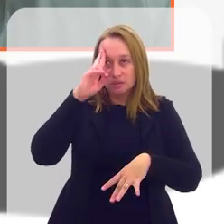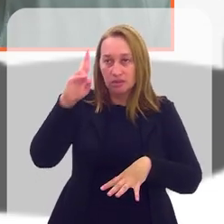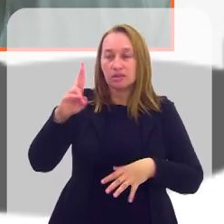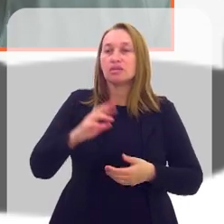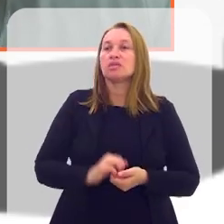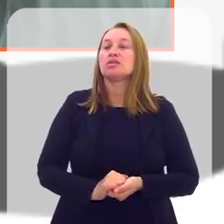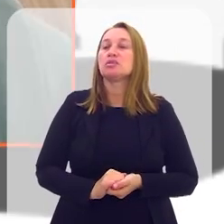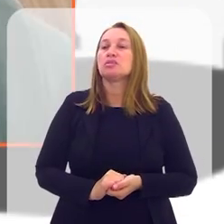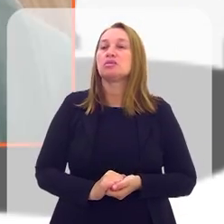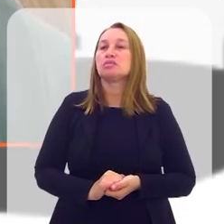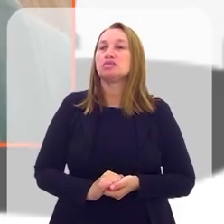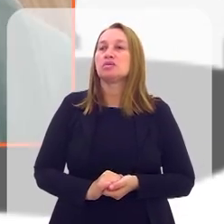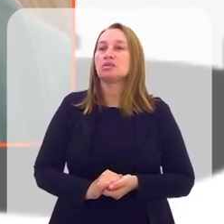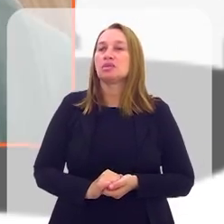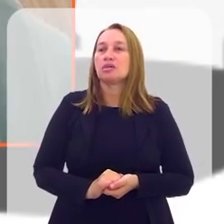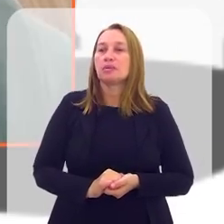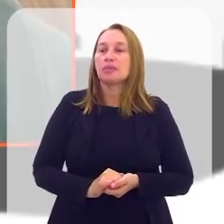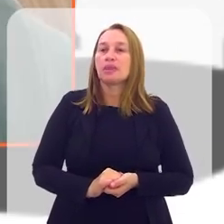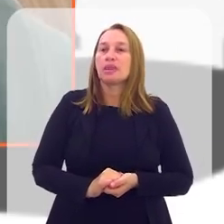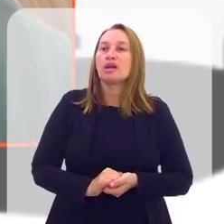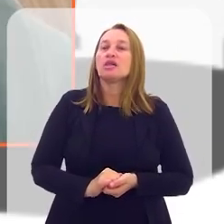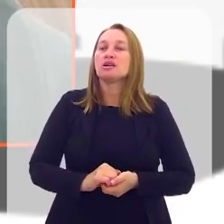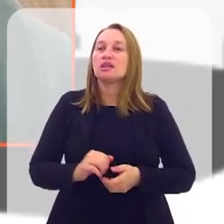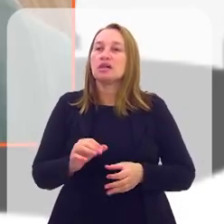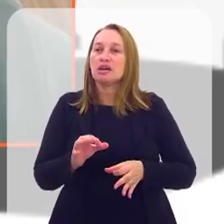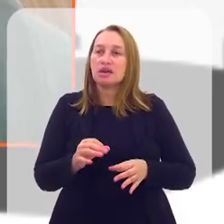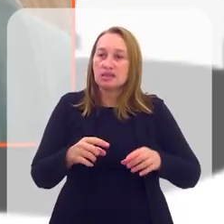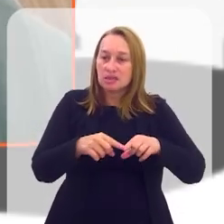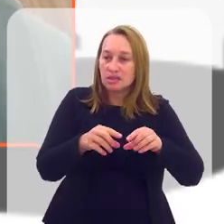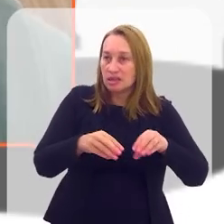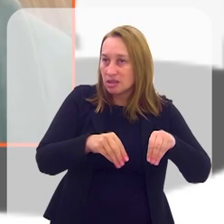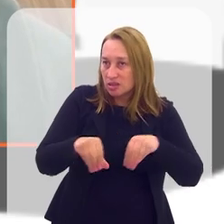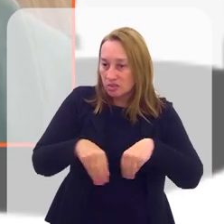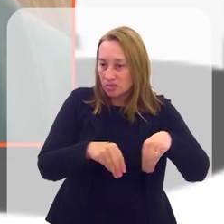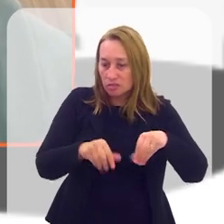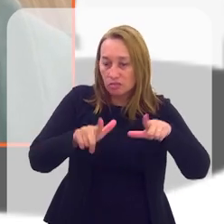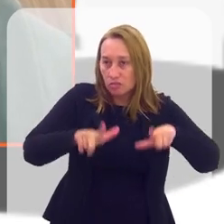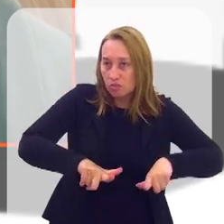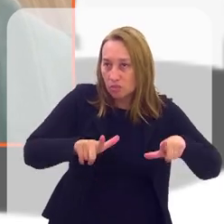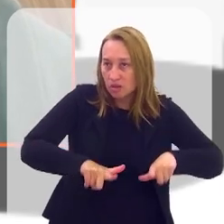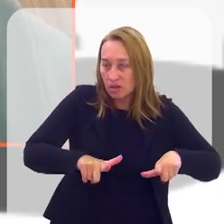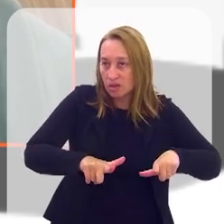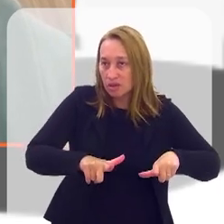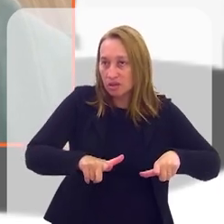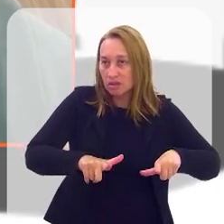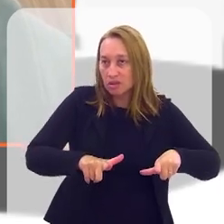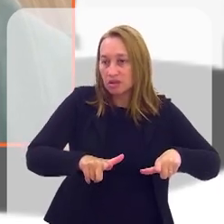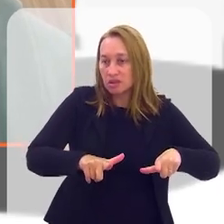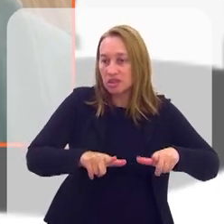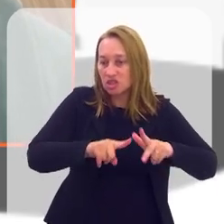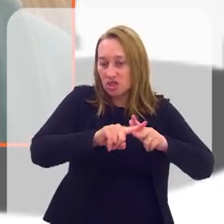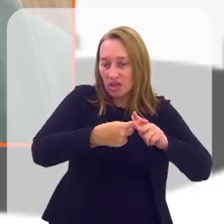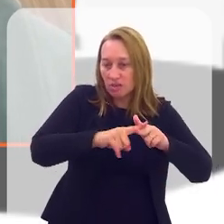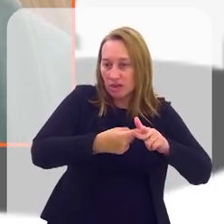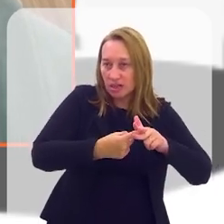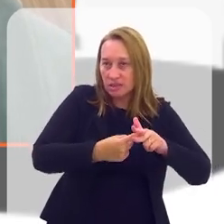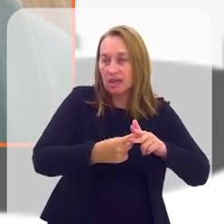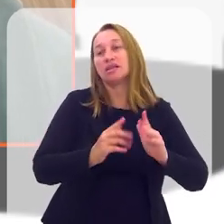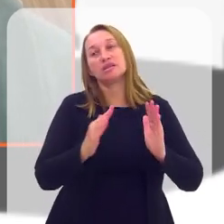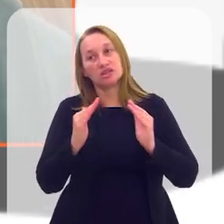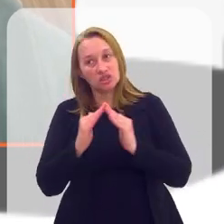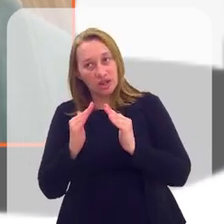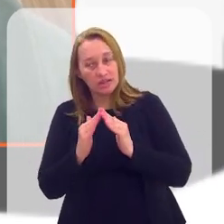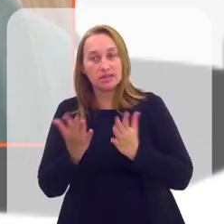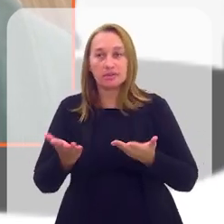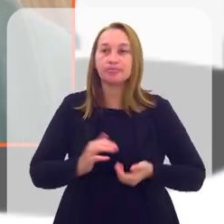para fazer com que essas propriedades sejam regularizadas. Propriedades não, né? Essas moradias, enfim,